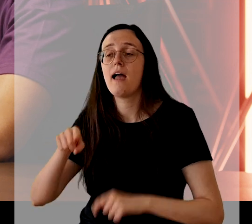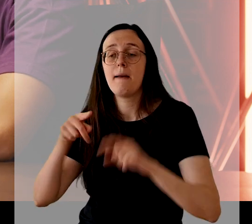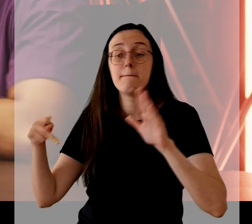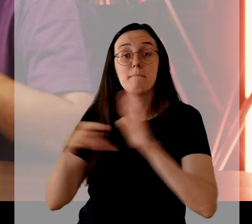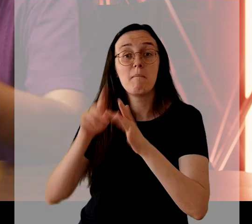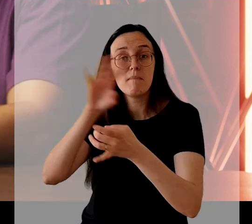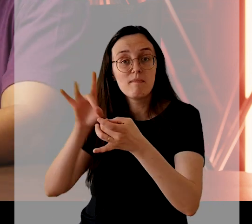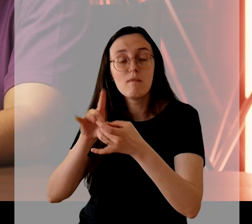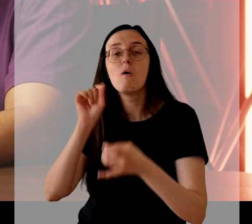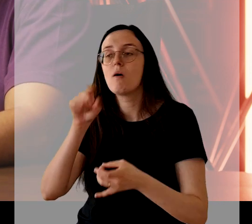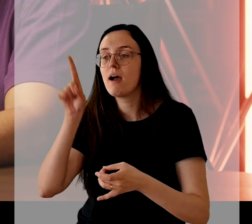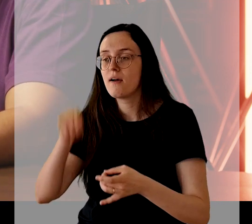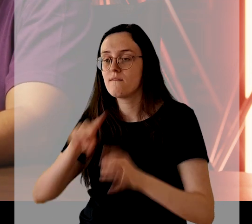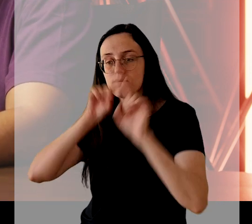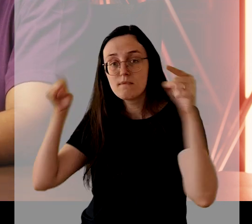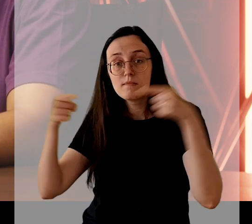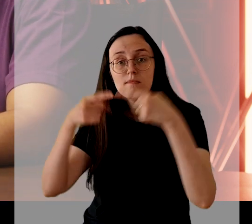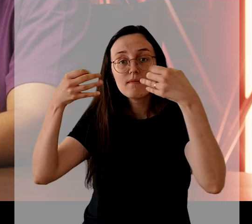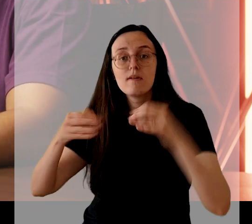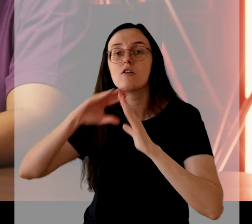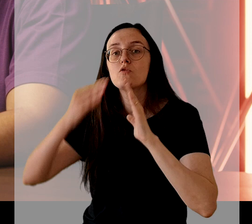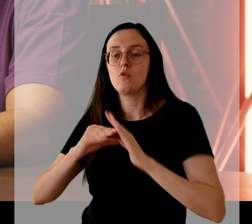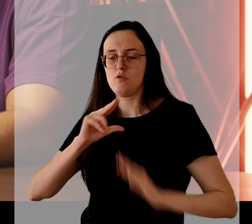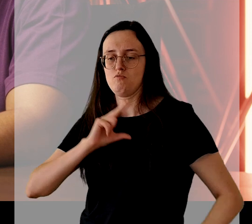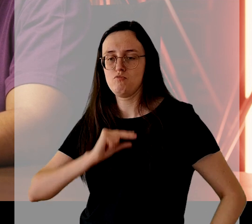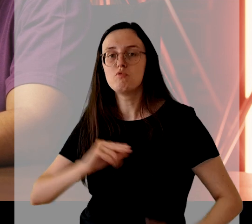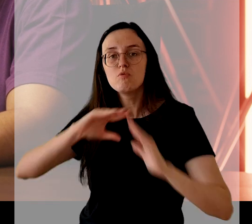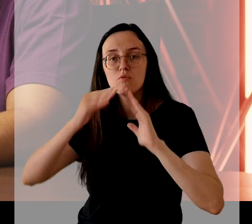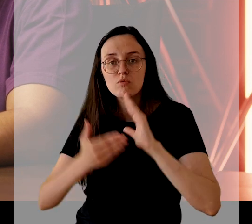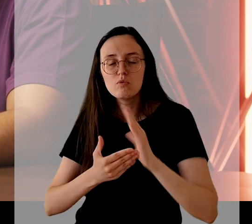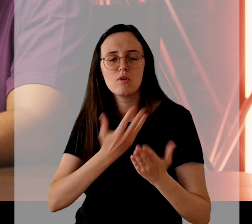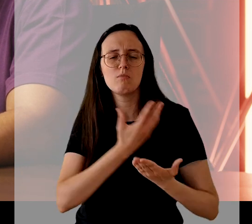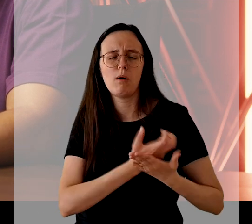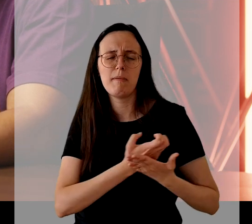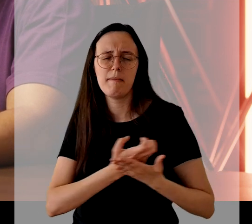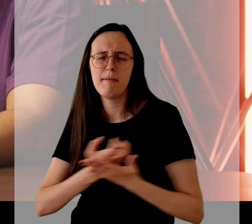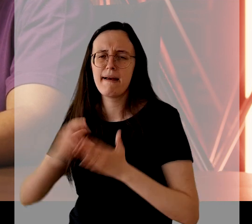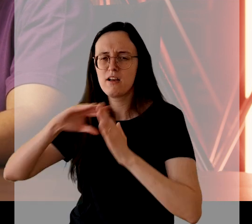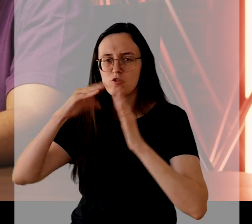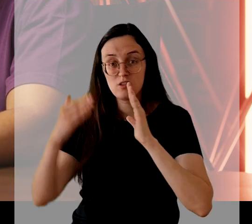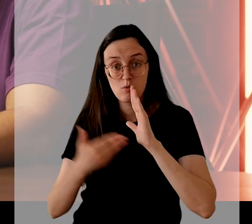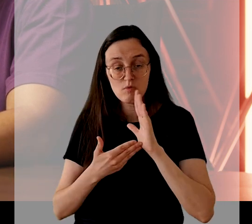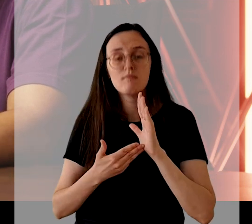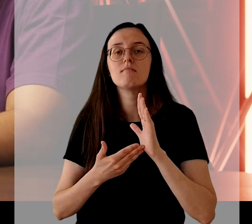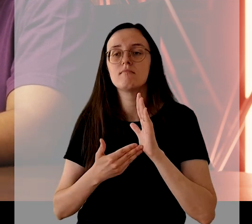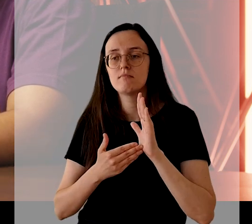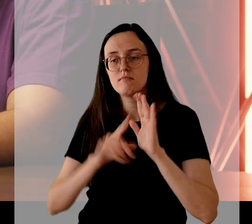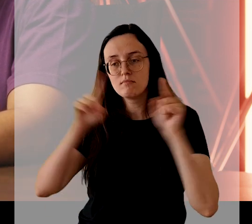arquivo que ele vai conformar todos os microfones que foram gravados durante o set de